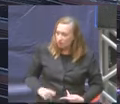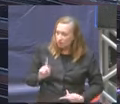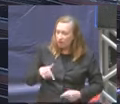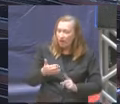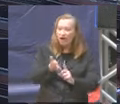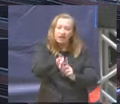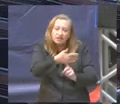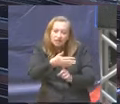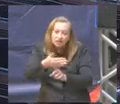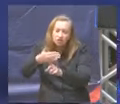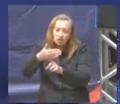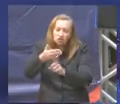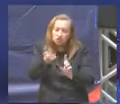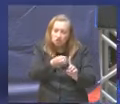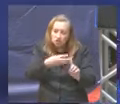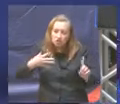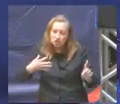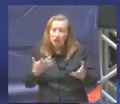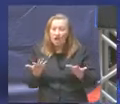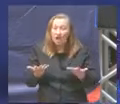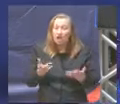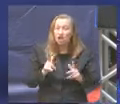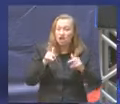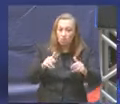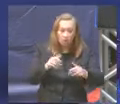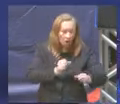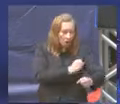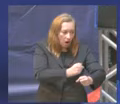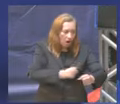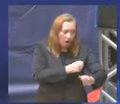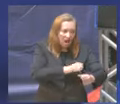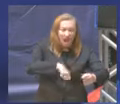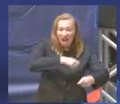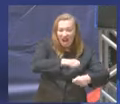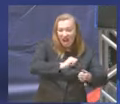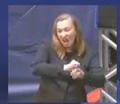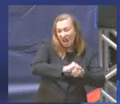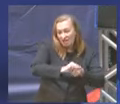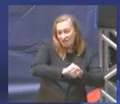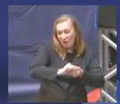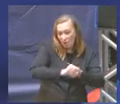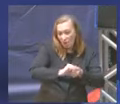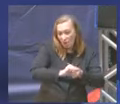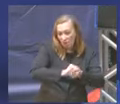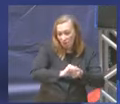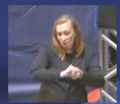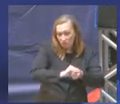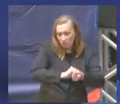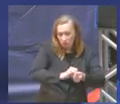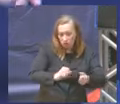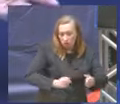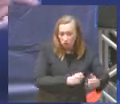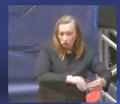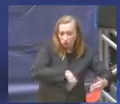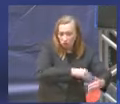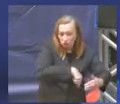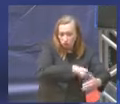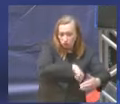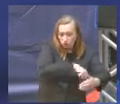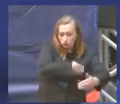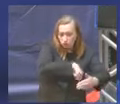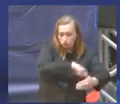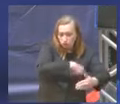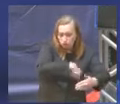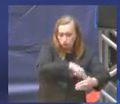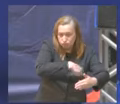tecnologia é uma extensão. Né? A máquina de lavar, quando entra no contexto da sociedade, diminui o esforço da mulher que ficava em casa lavando roupa e coloca essa mulher,